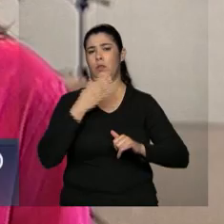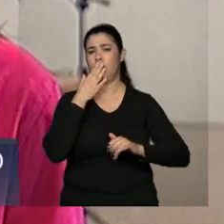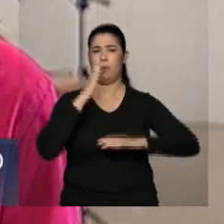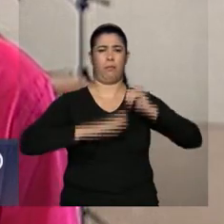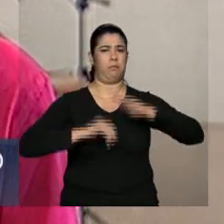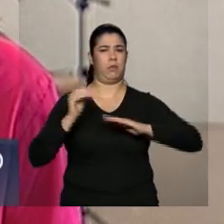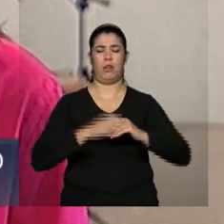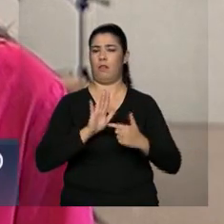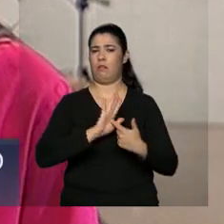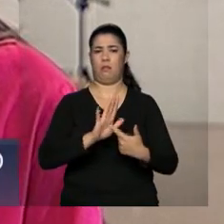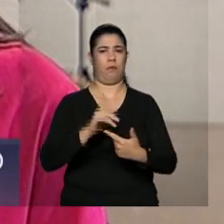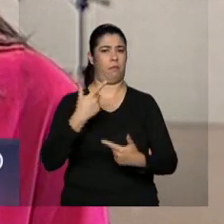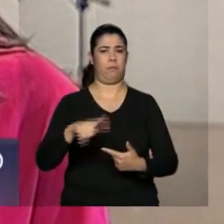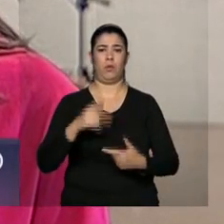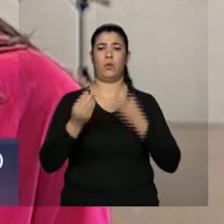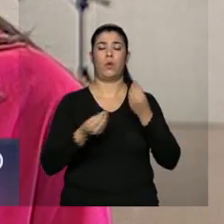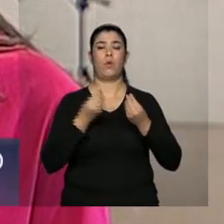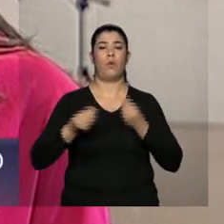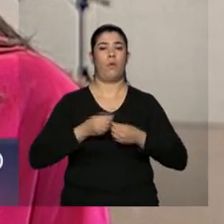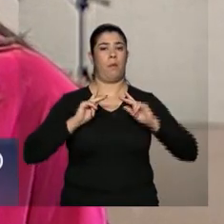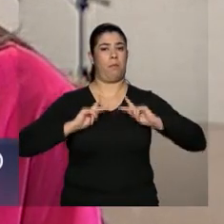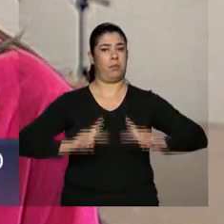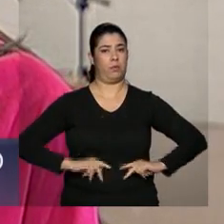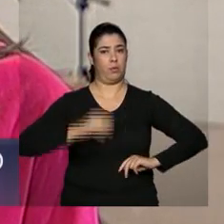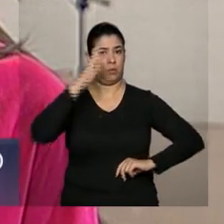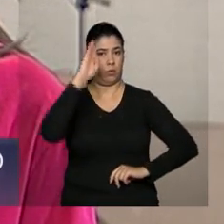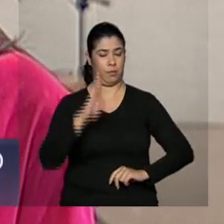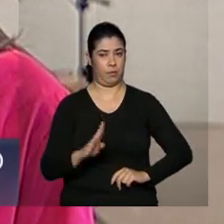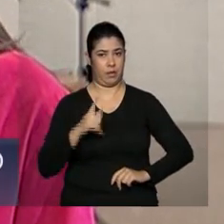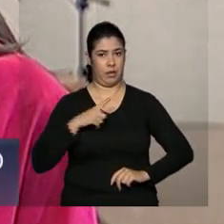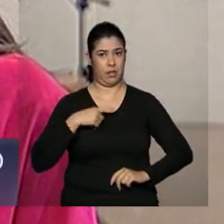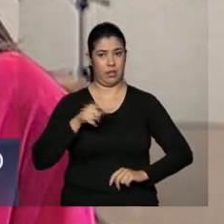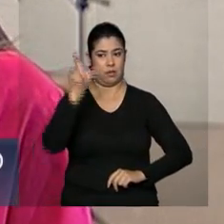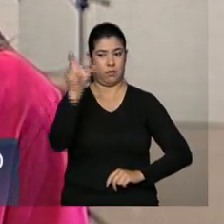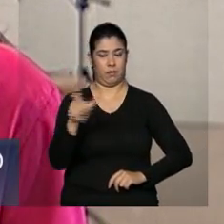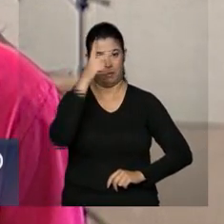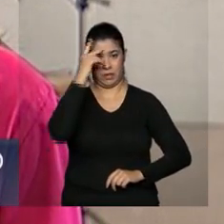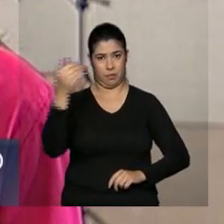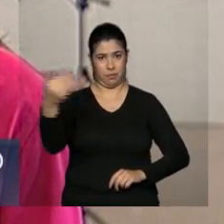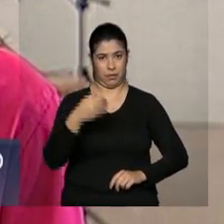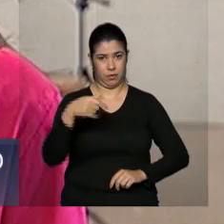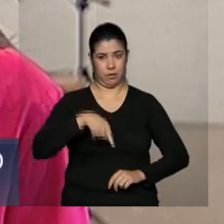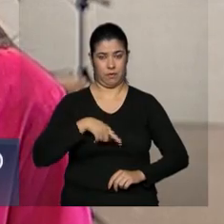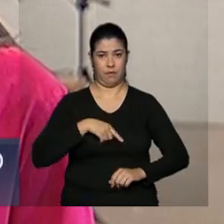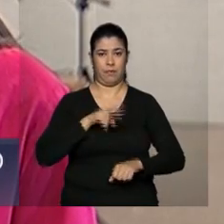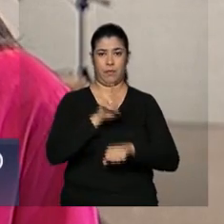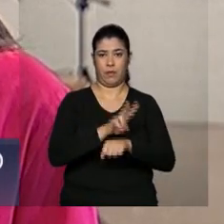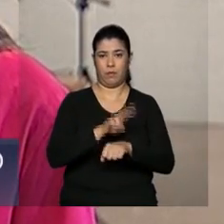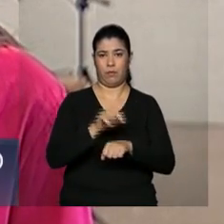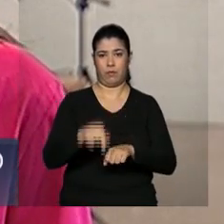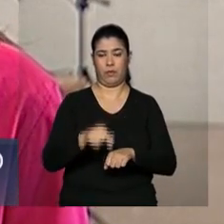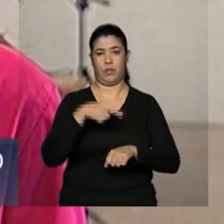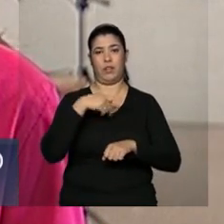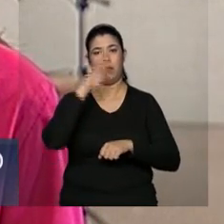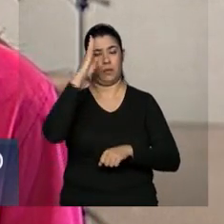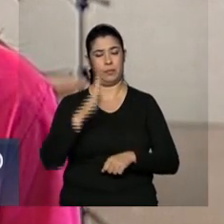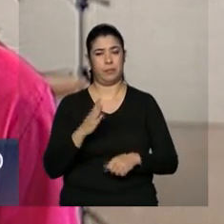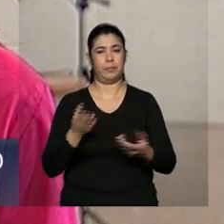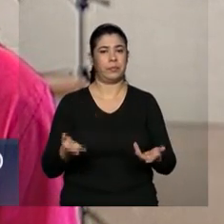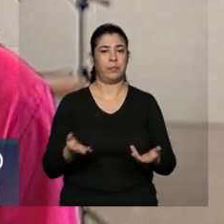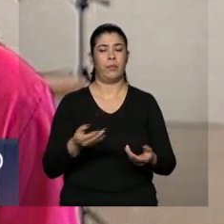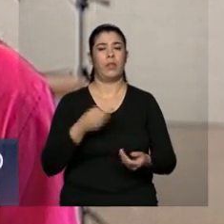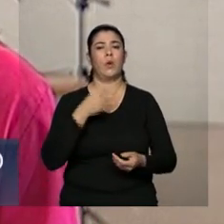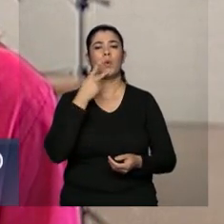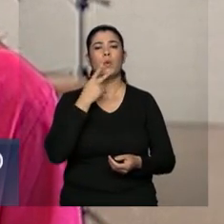não reflete a postura do Brasil diante dos imigrantes estrangeiros. Bom, a alegação